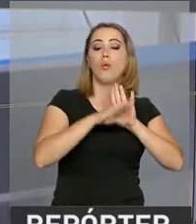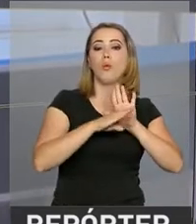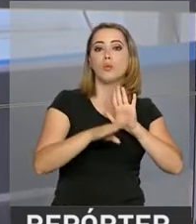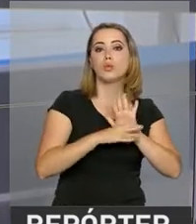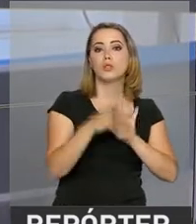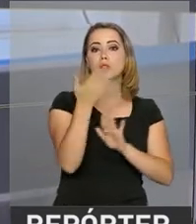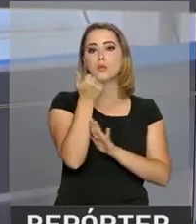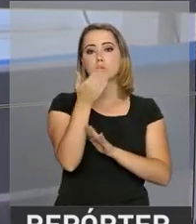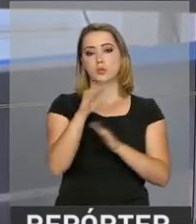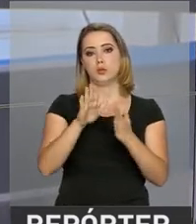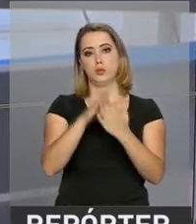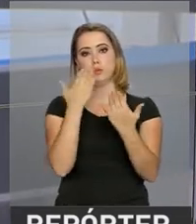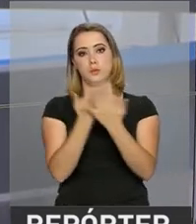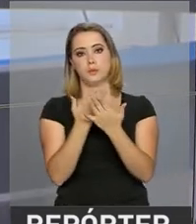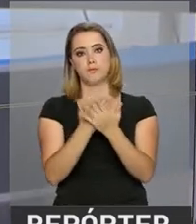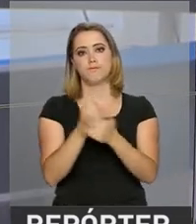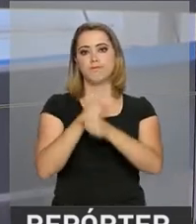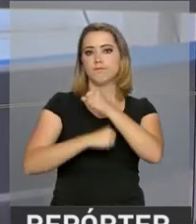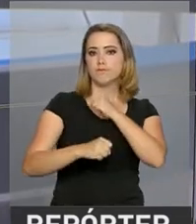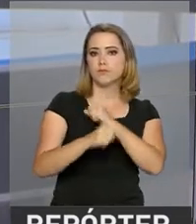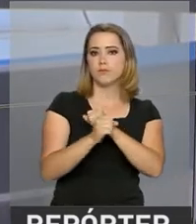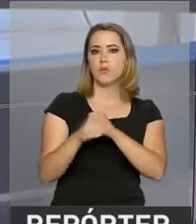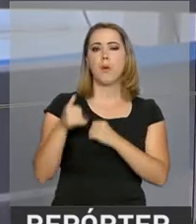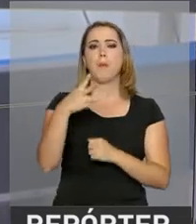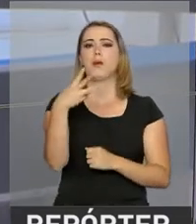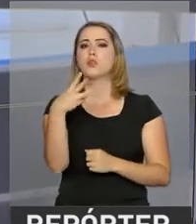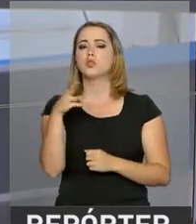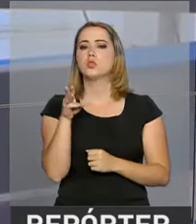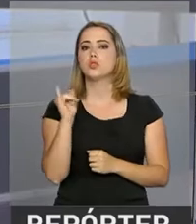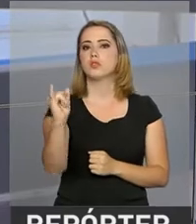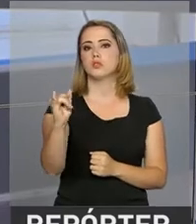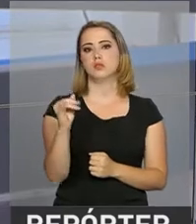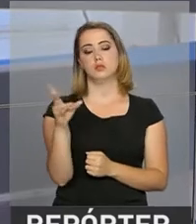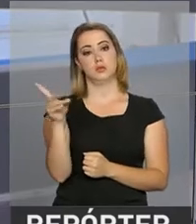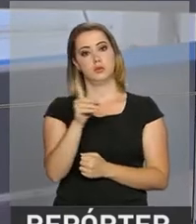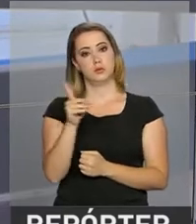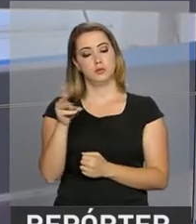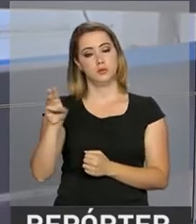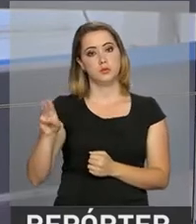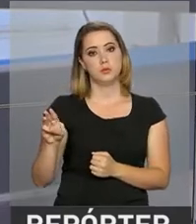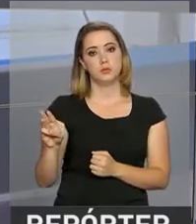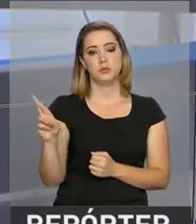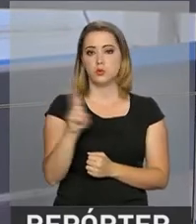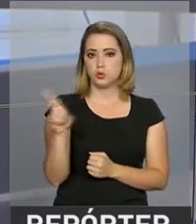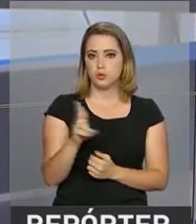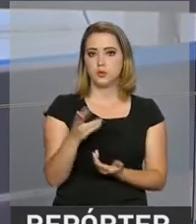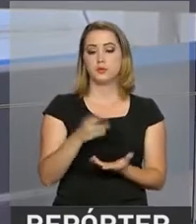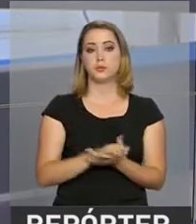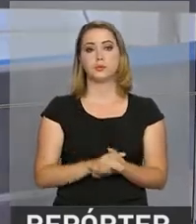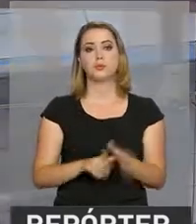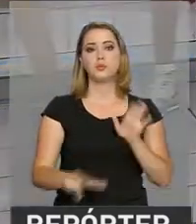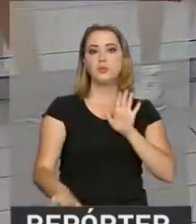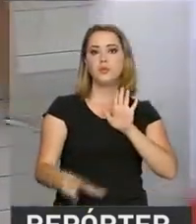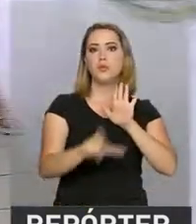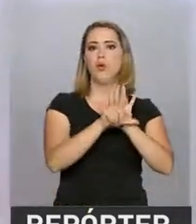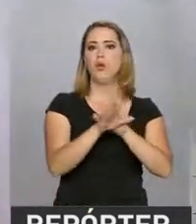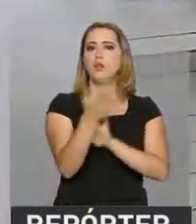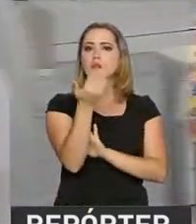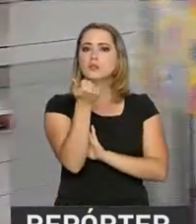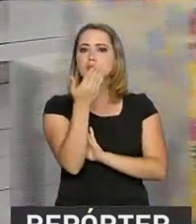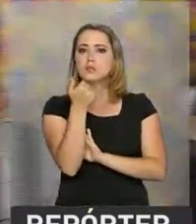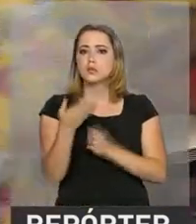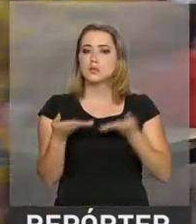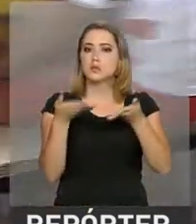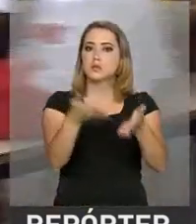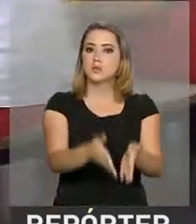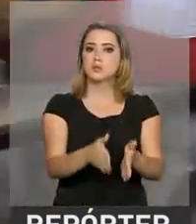alimentação escolar no ano passado recebeu mais de 3 bilhões e 400 milhões de reais. Por lei, os alimentos